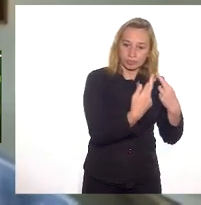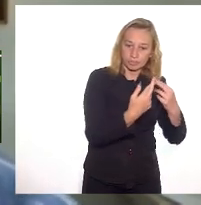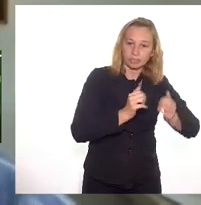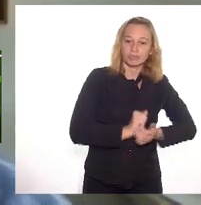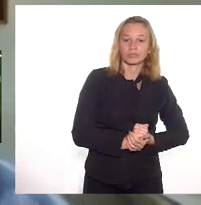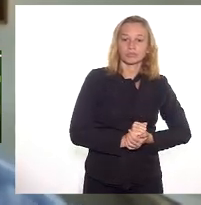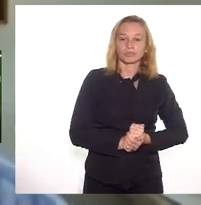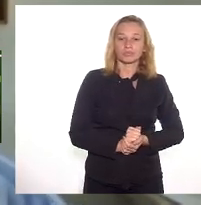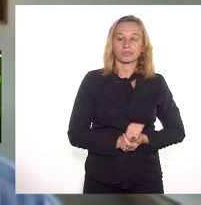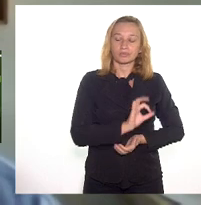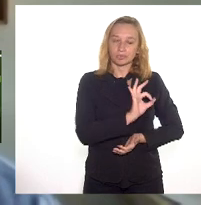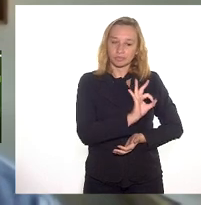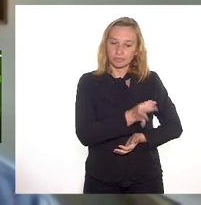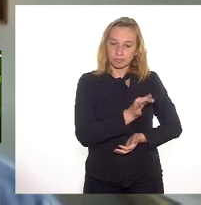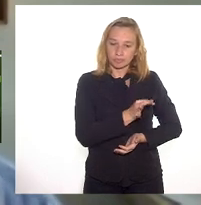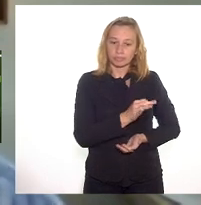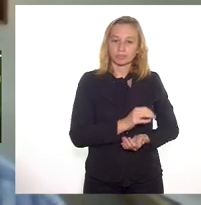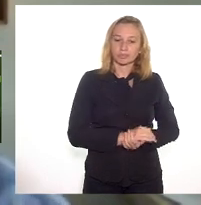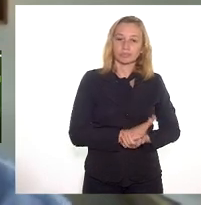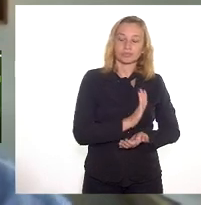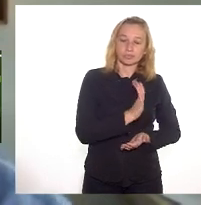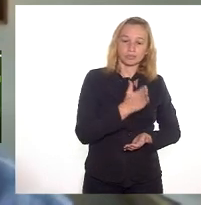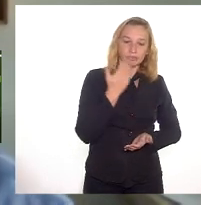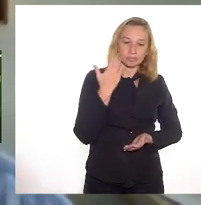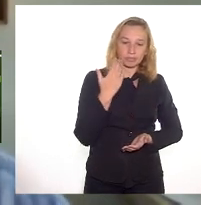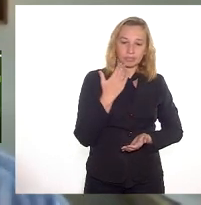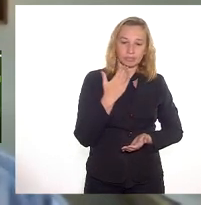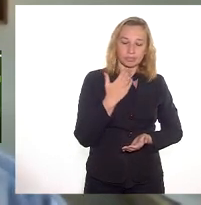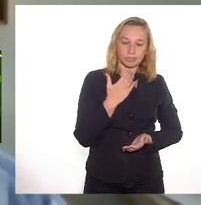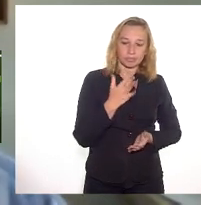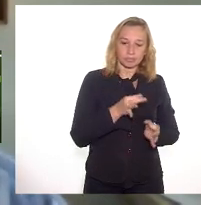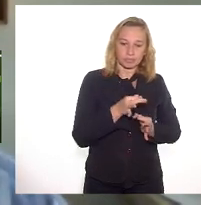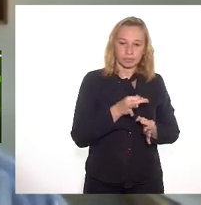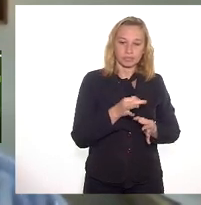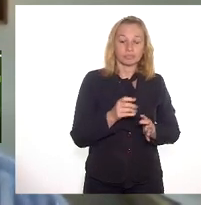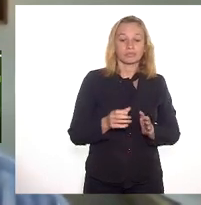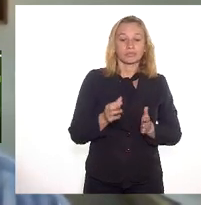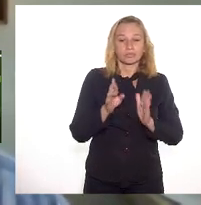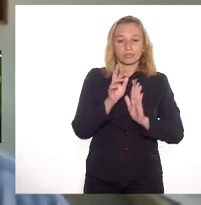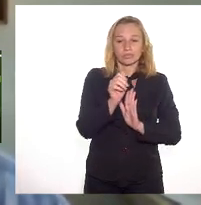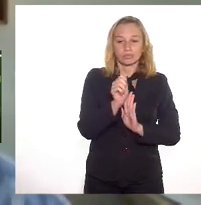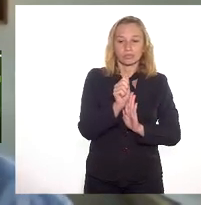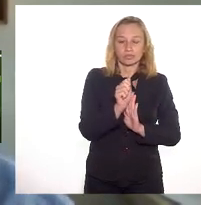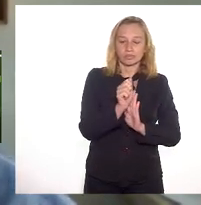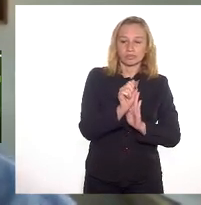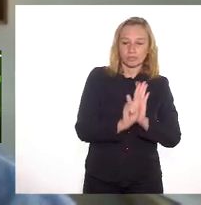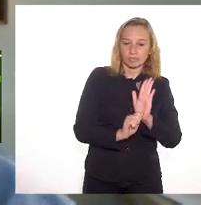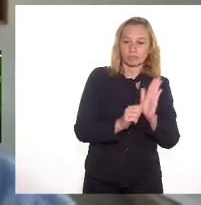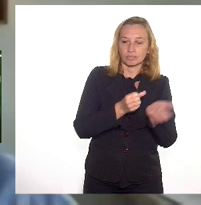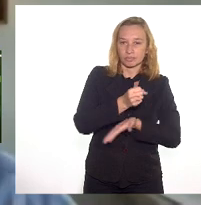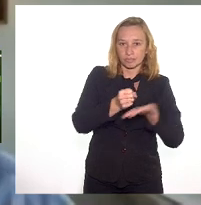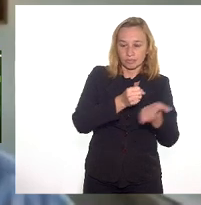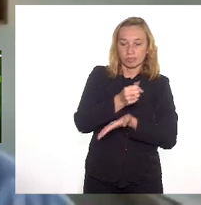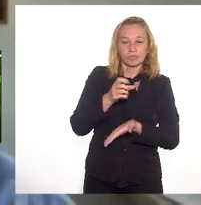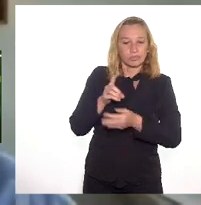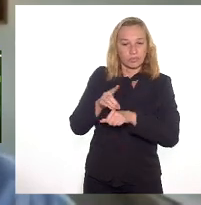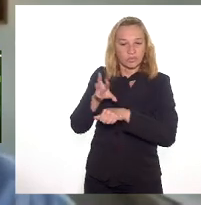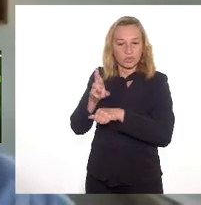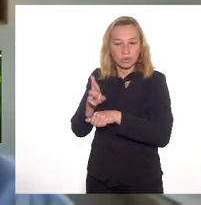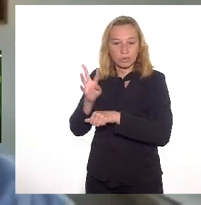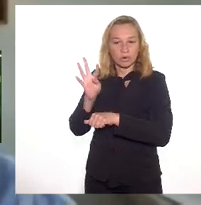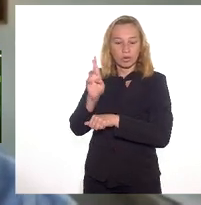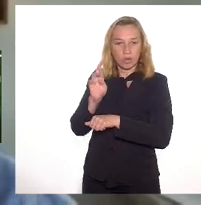a posteriori, também já nos chegaram. Então, esse é o roteiro básico, doutor Roberto